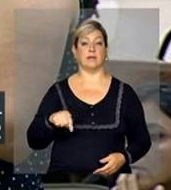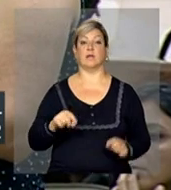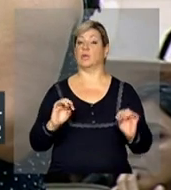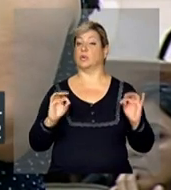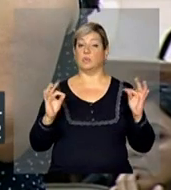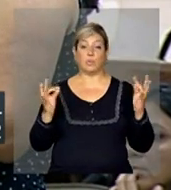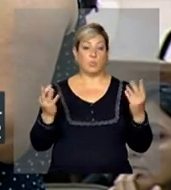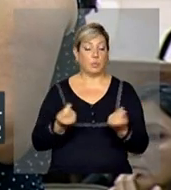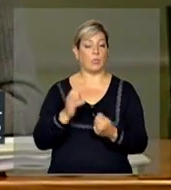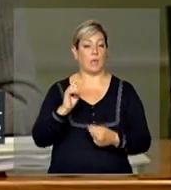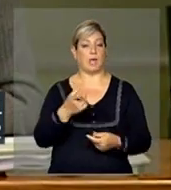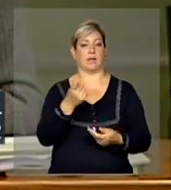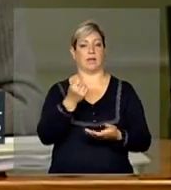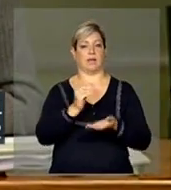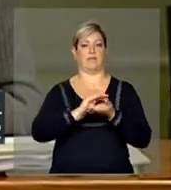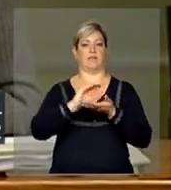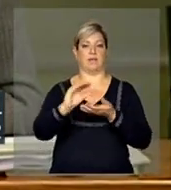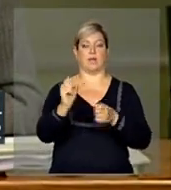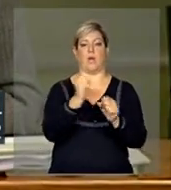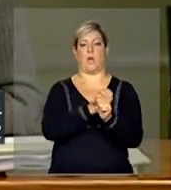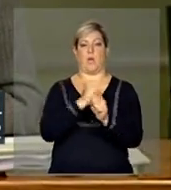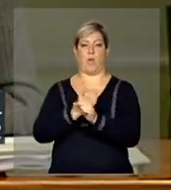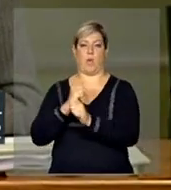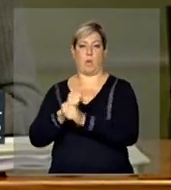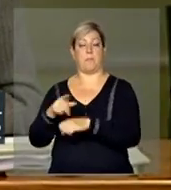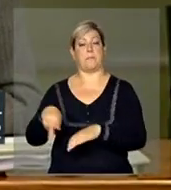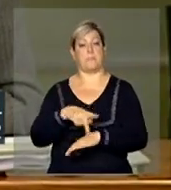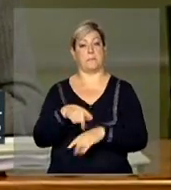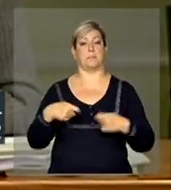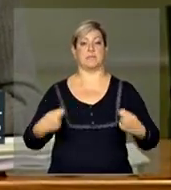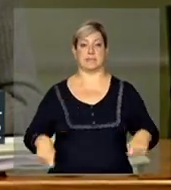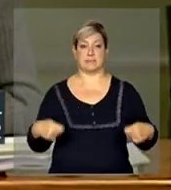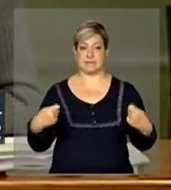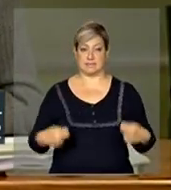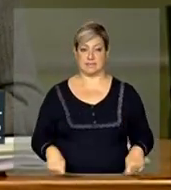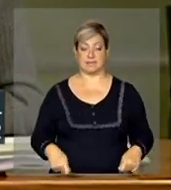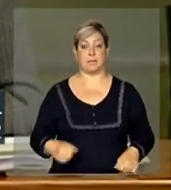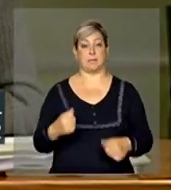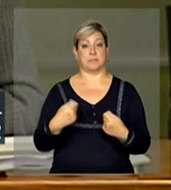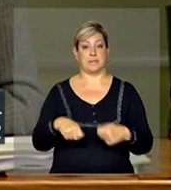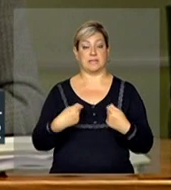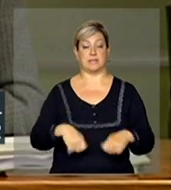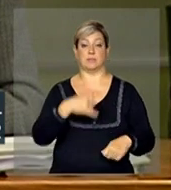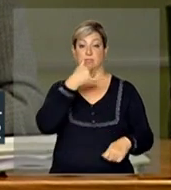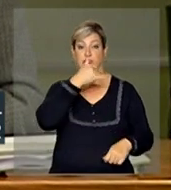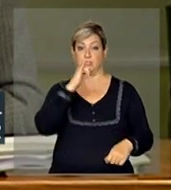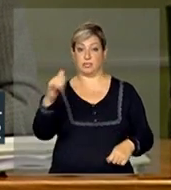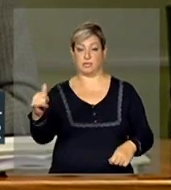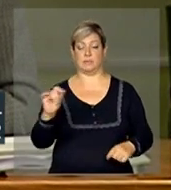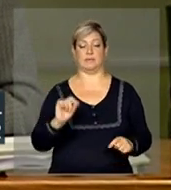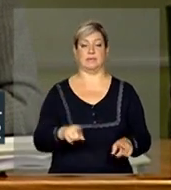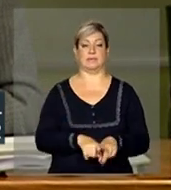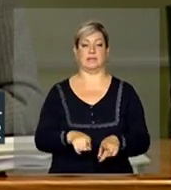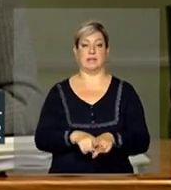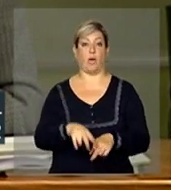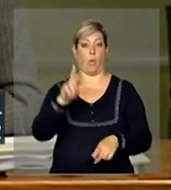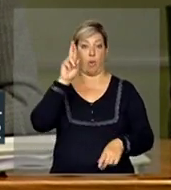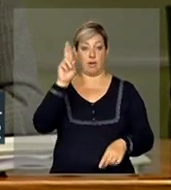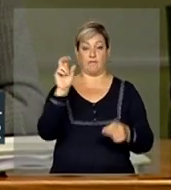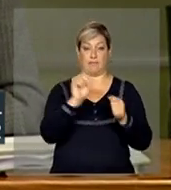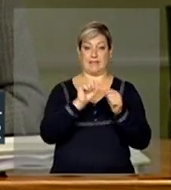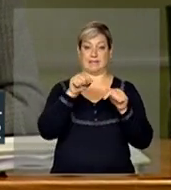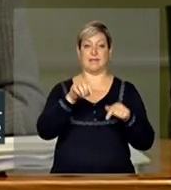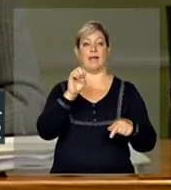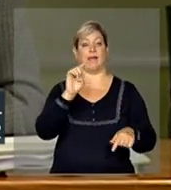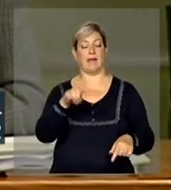tudo investimento em infraestrutura que o país precisa. O país precisa de energia. O responsável por fazer isso no país